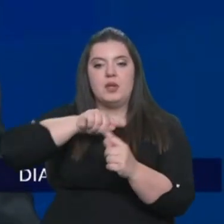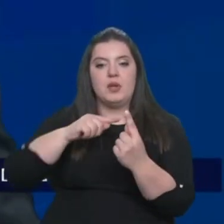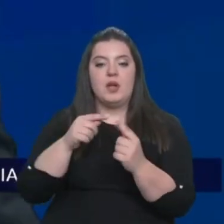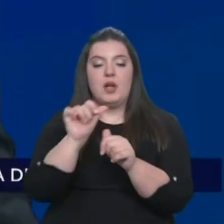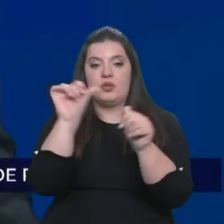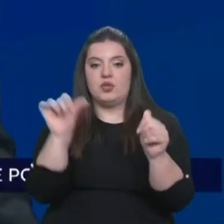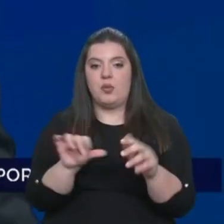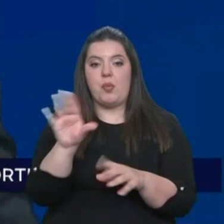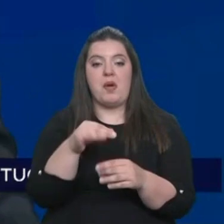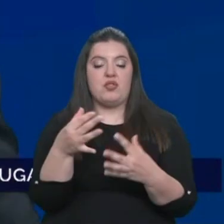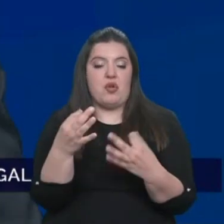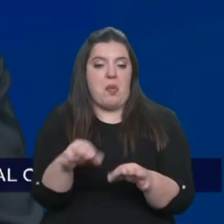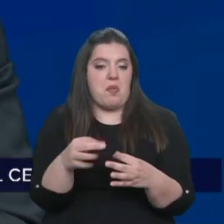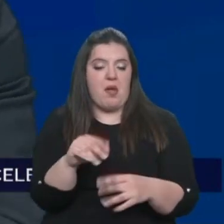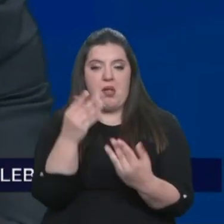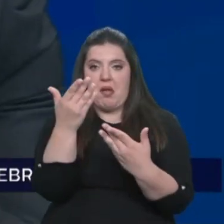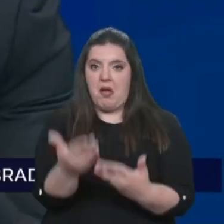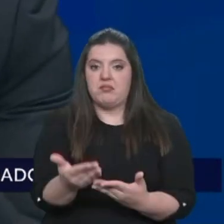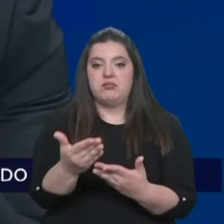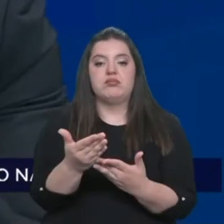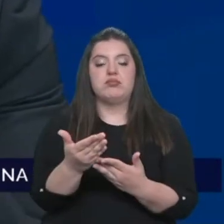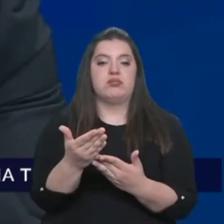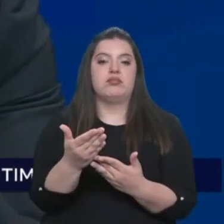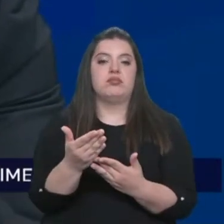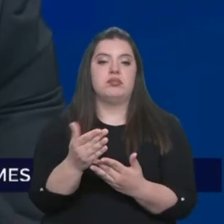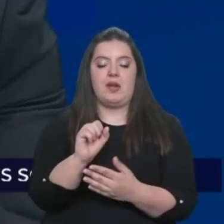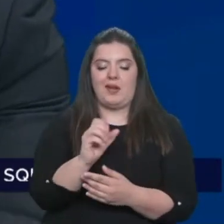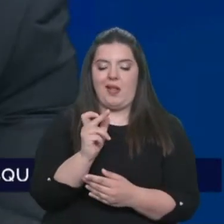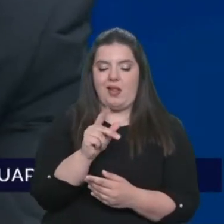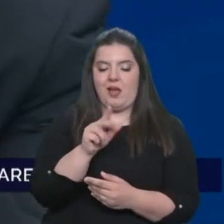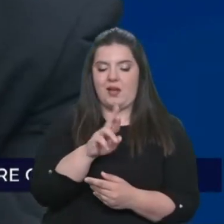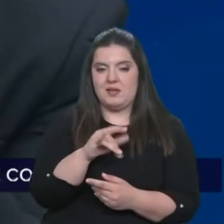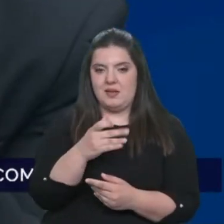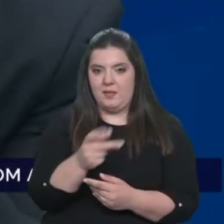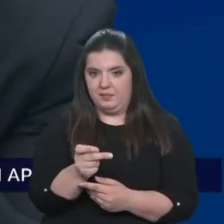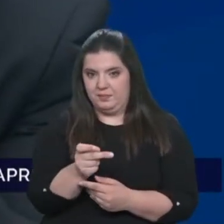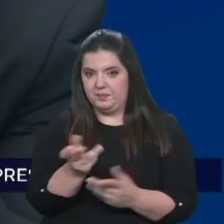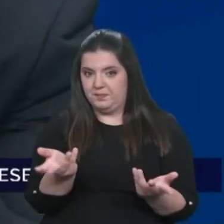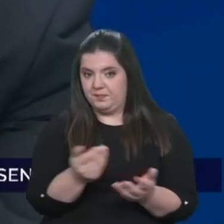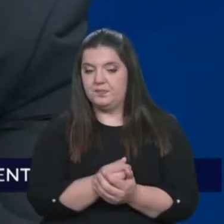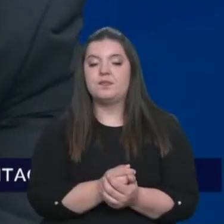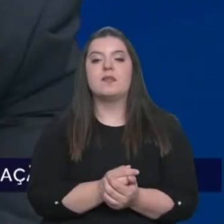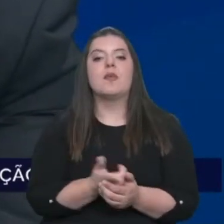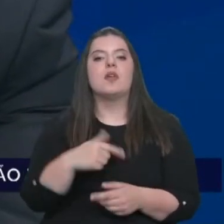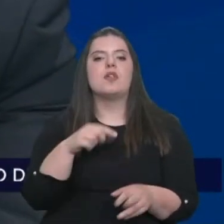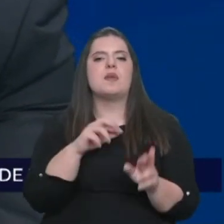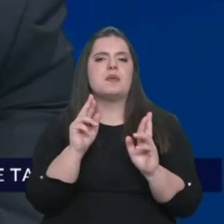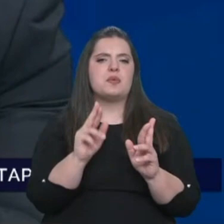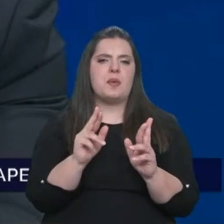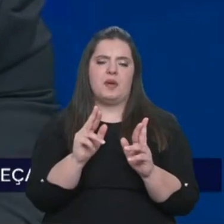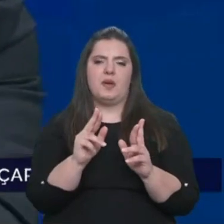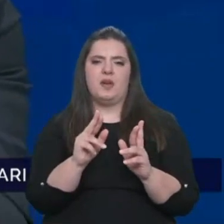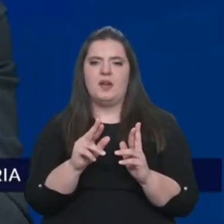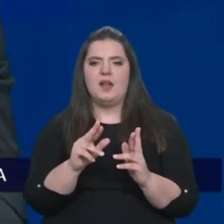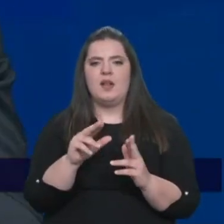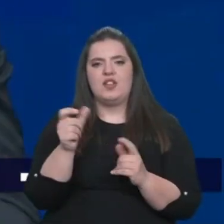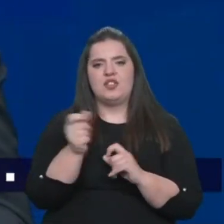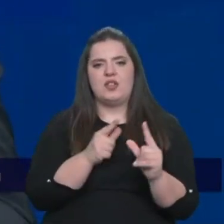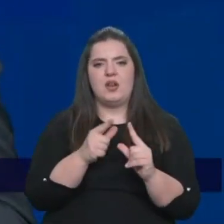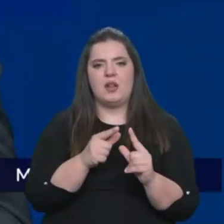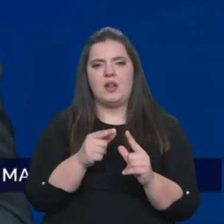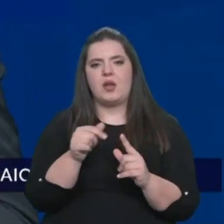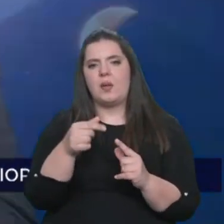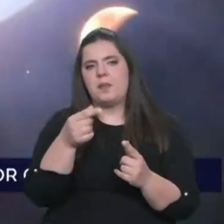mais comum que existe na galáxia, no universo, estamos à espera que sejam estrelas com a mesma